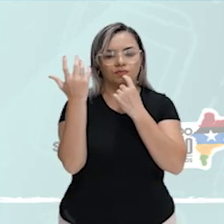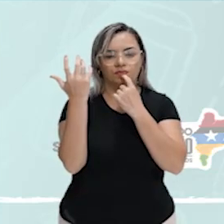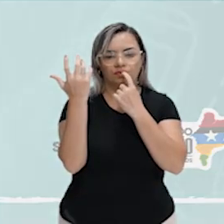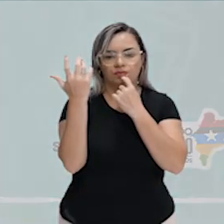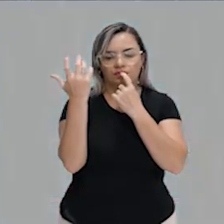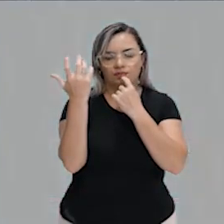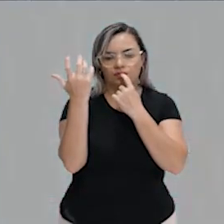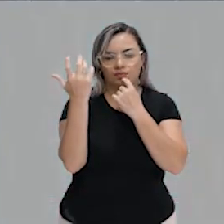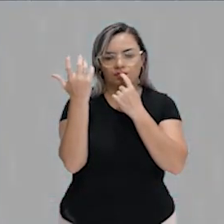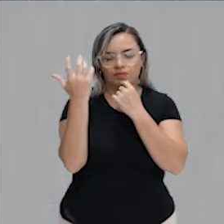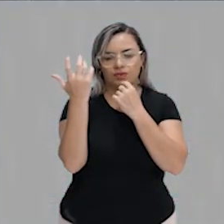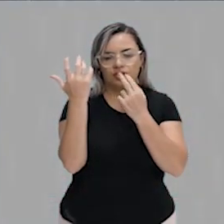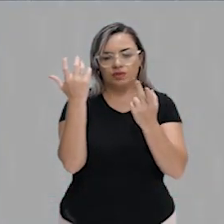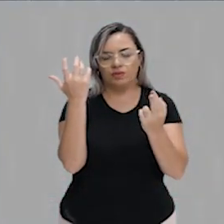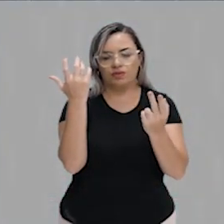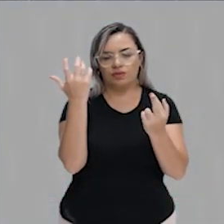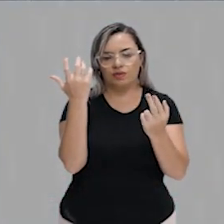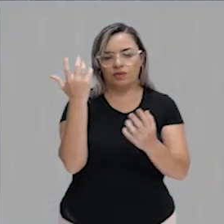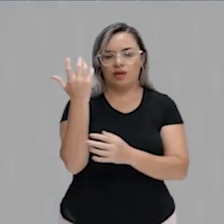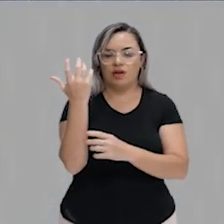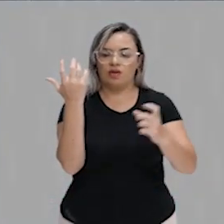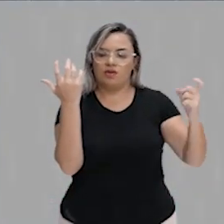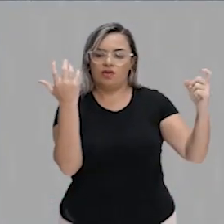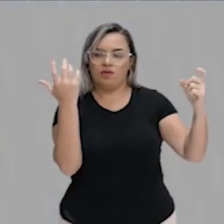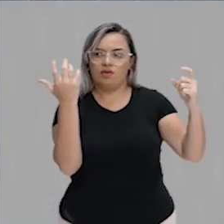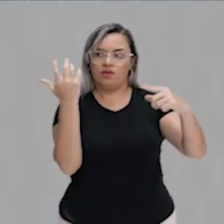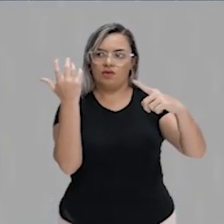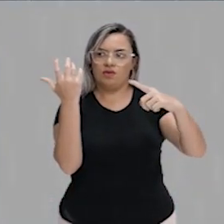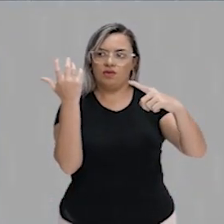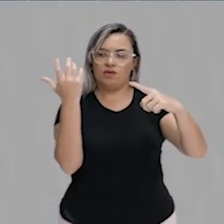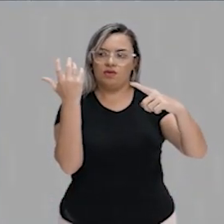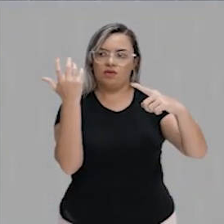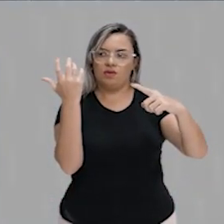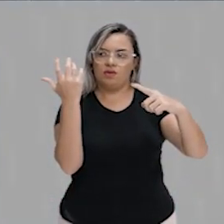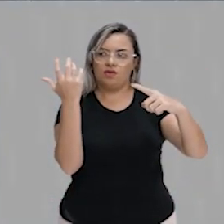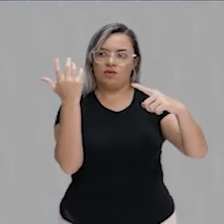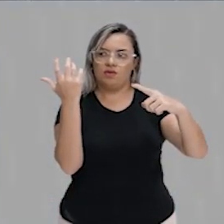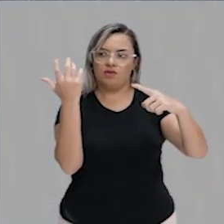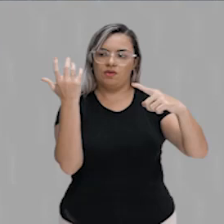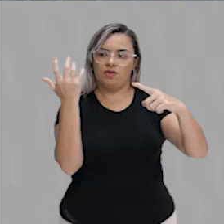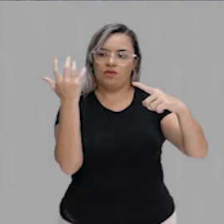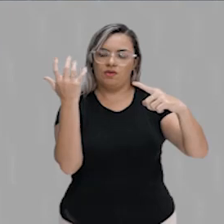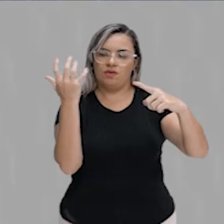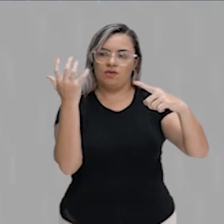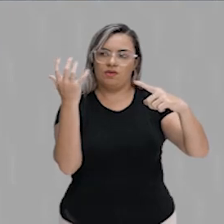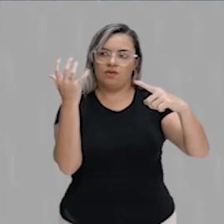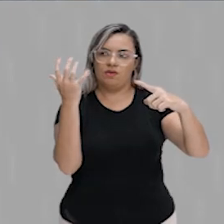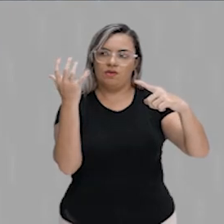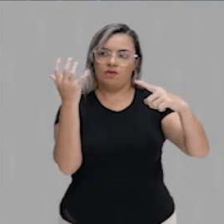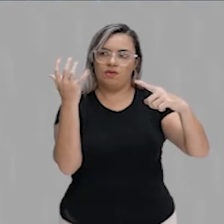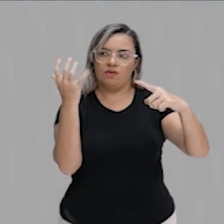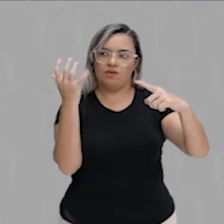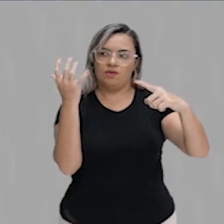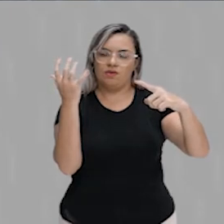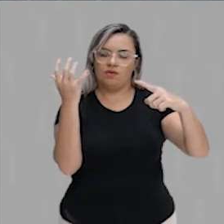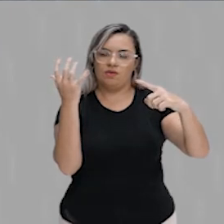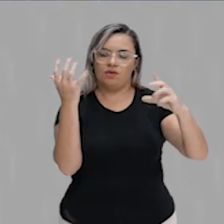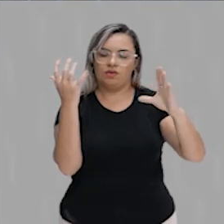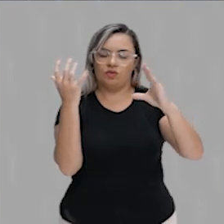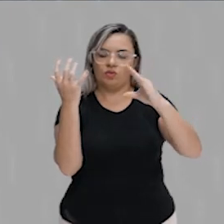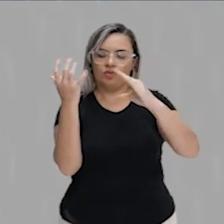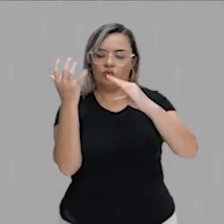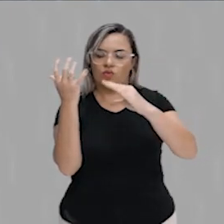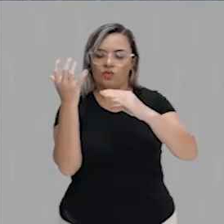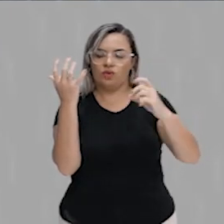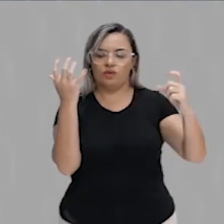a incidência de luz, a auxina ela vai se concentrar na região onde não está havendo a